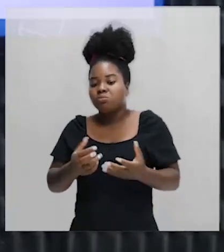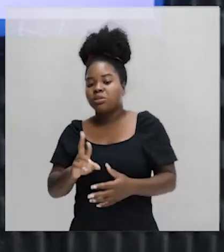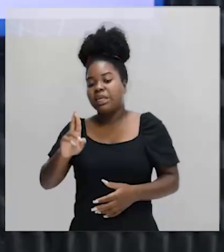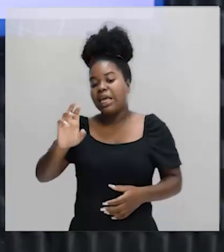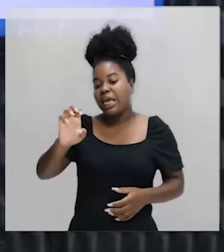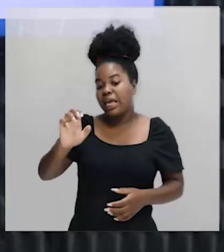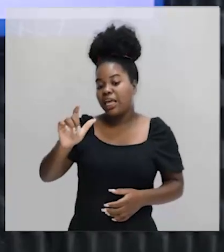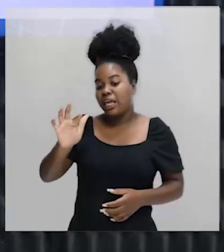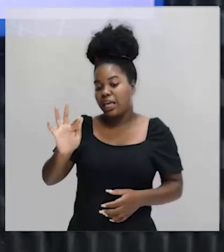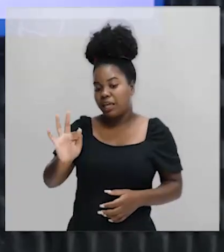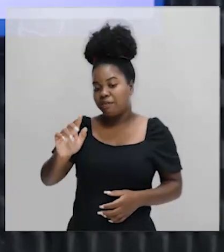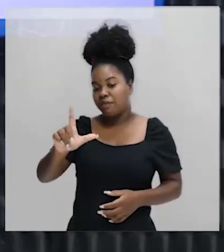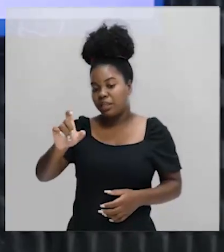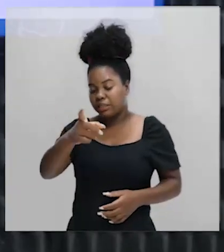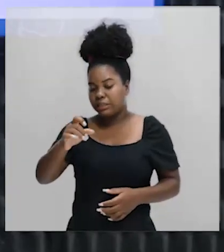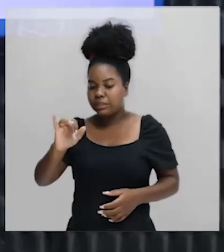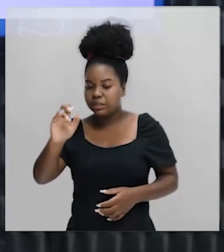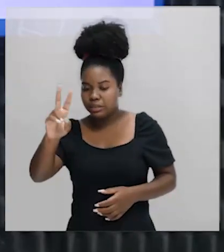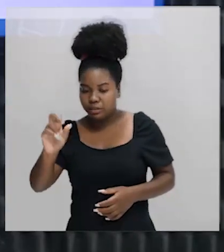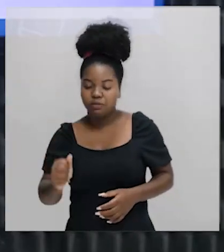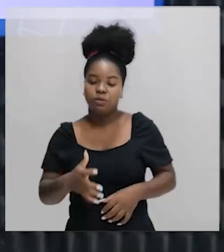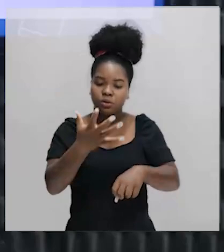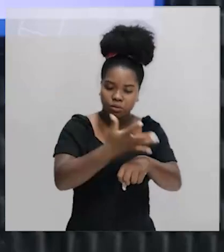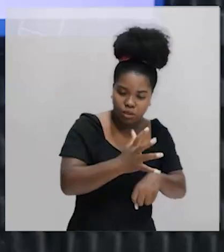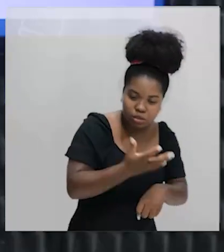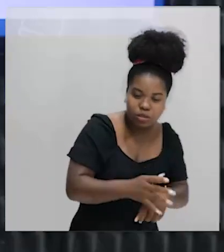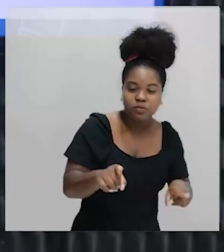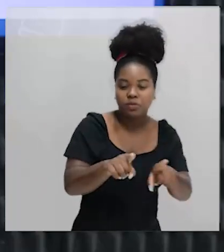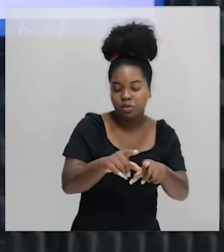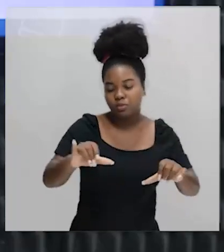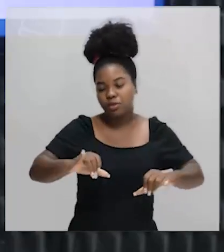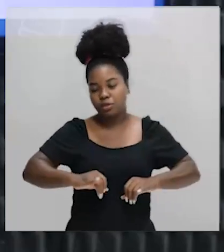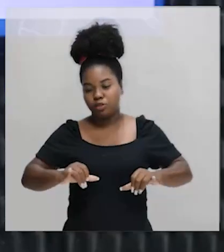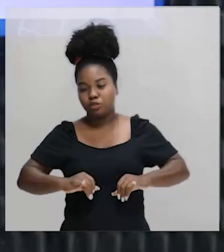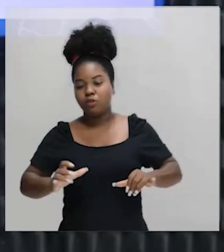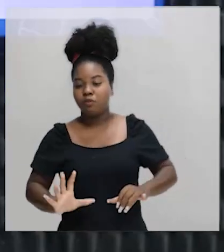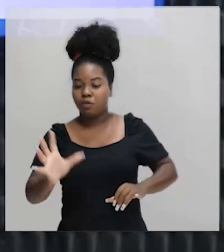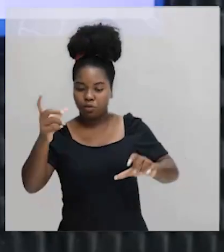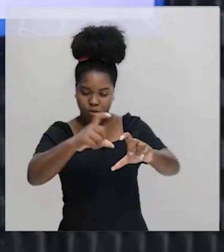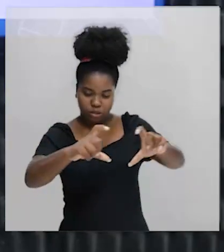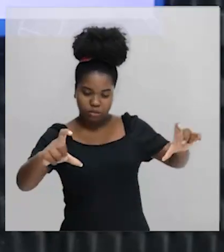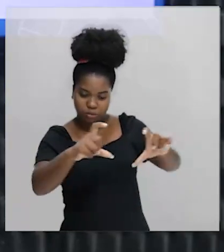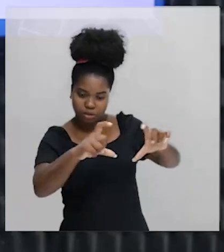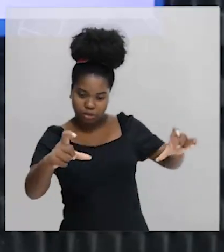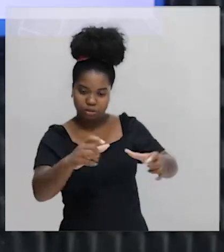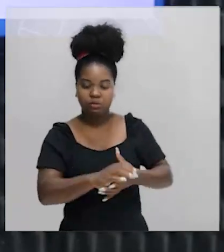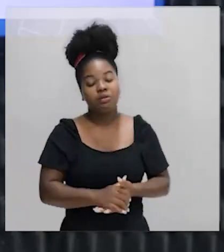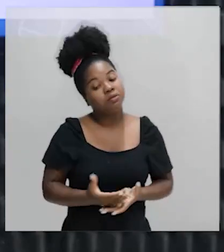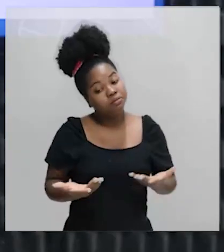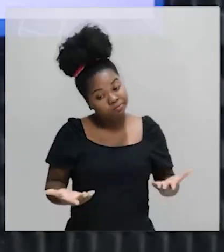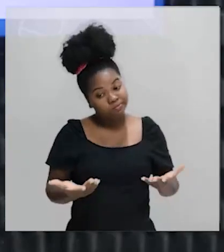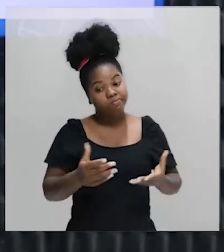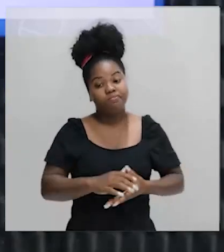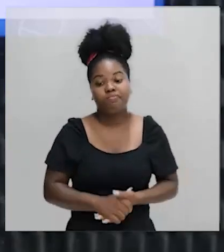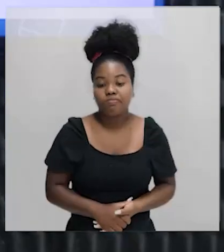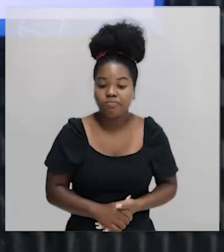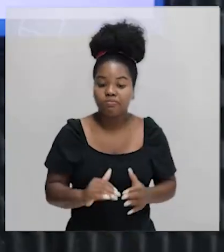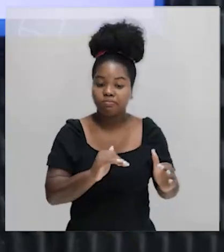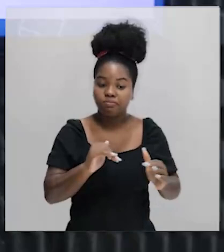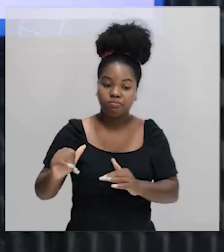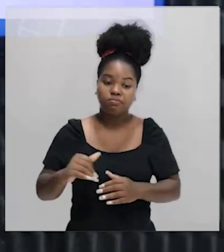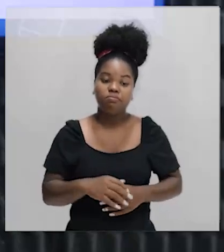e sofre a ação ao mesmo tempo, né? Então, por isso é reflexivo, porque ele tanto pratica quanto ele sofre a